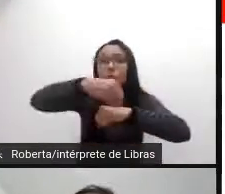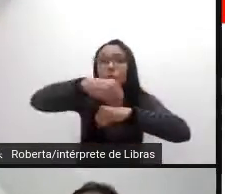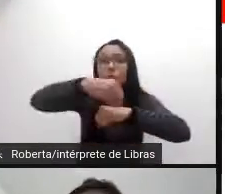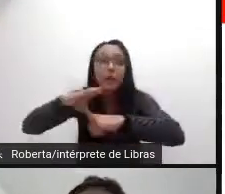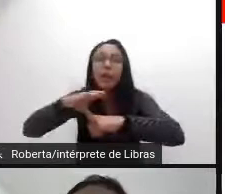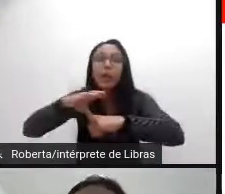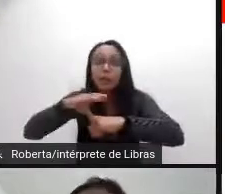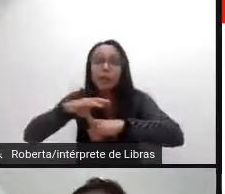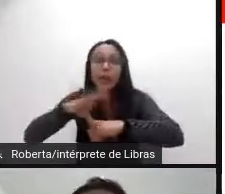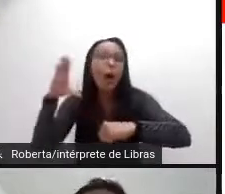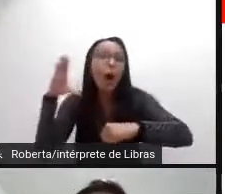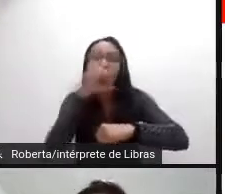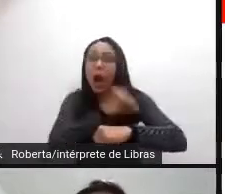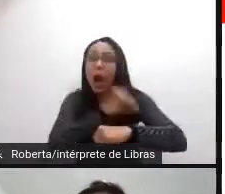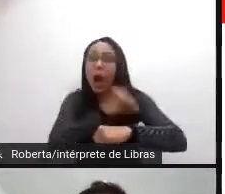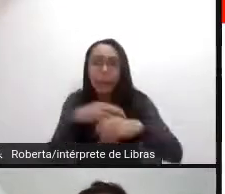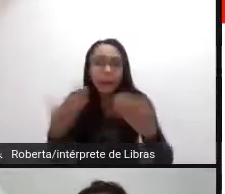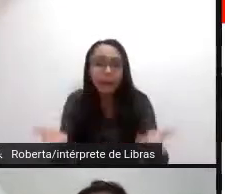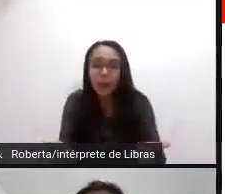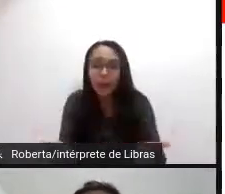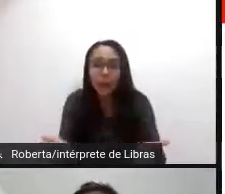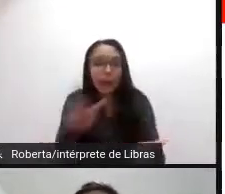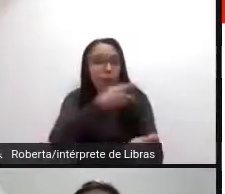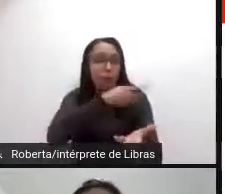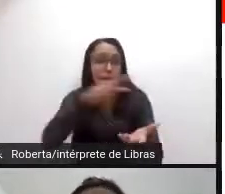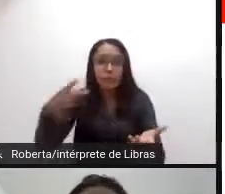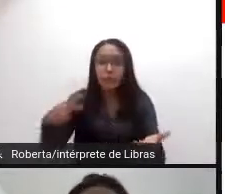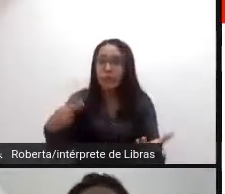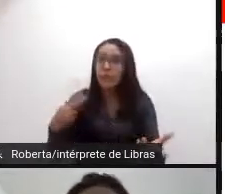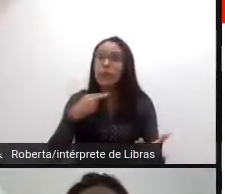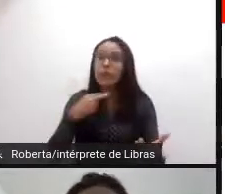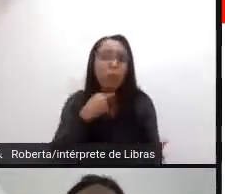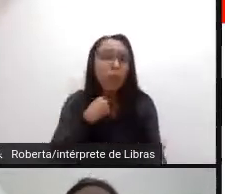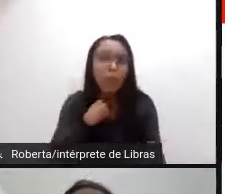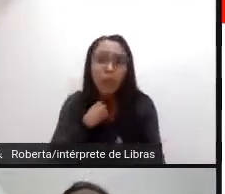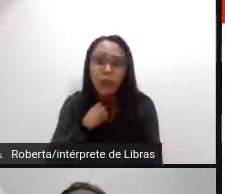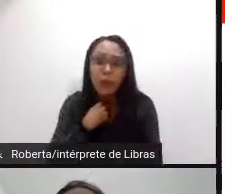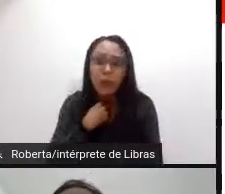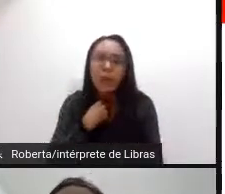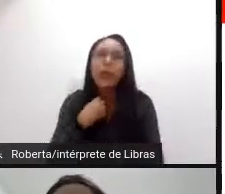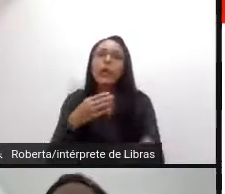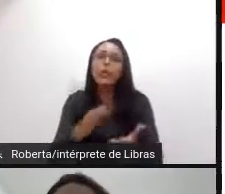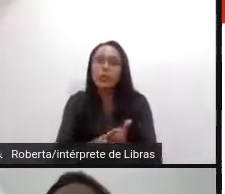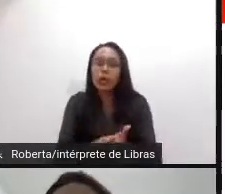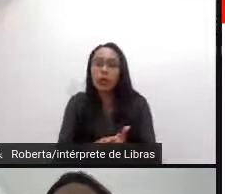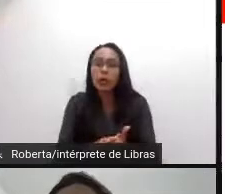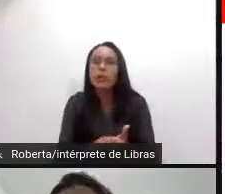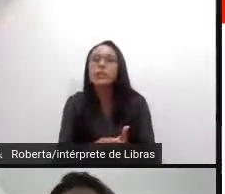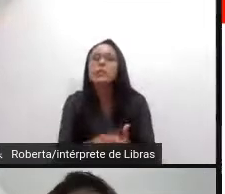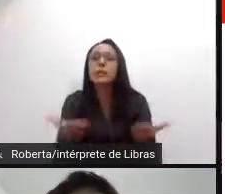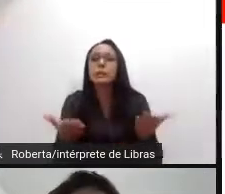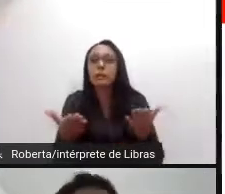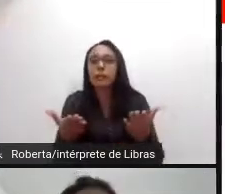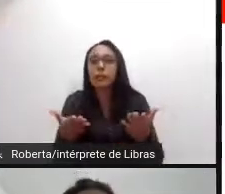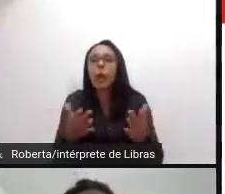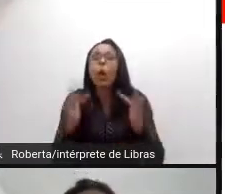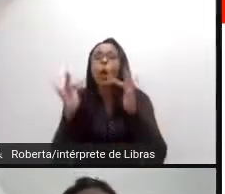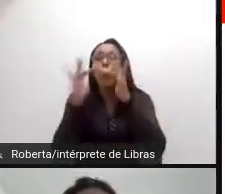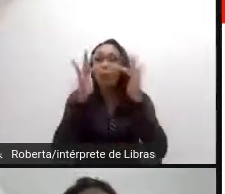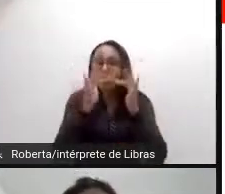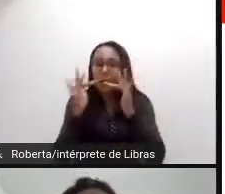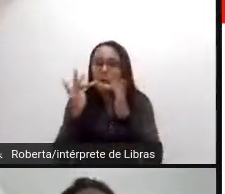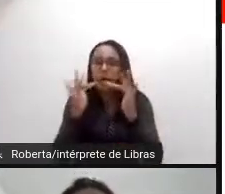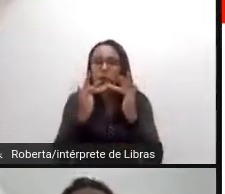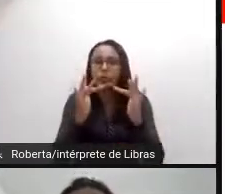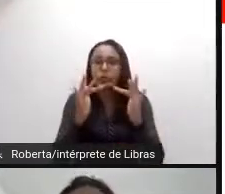eu não poderia realizar esse tipo de visita. Então, nesse contato, sem eu ter as medidas preventivas, que a gente vai